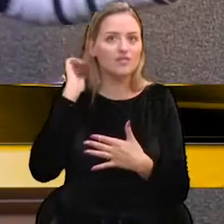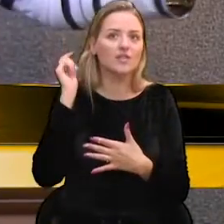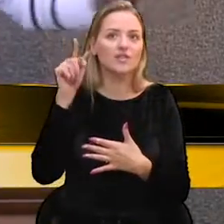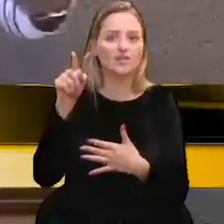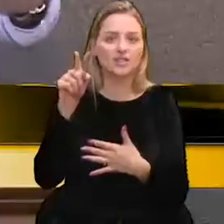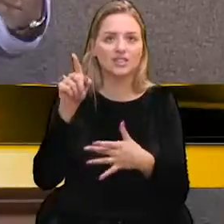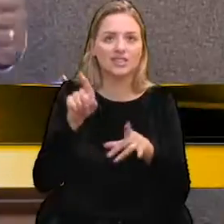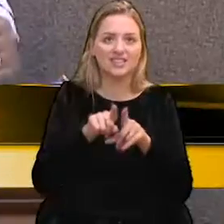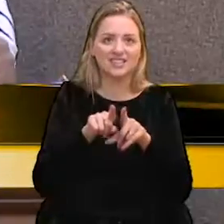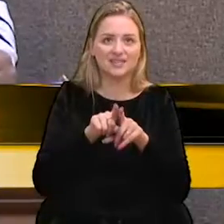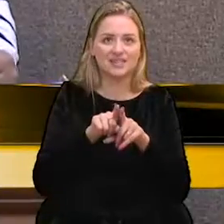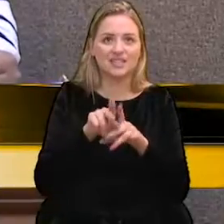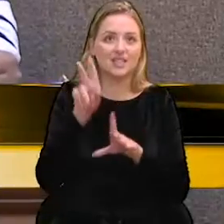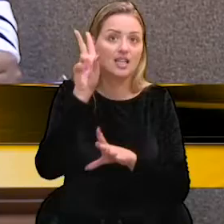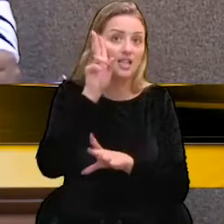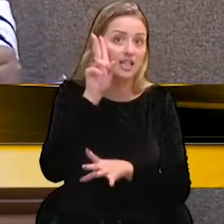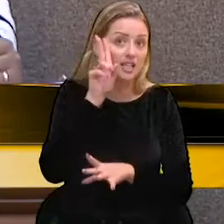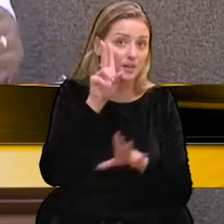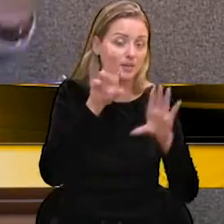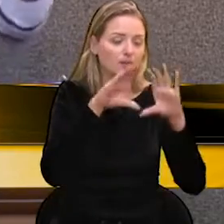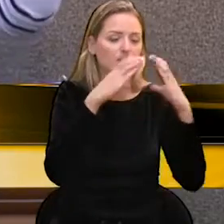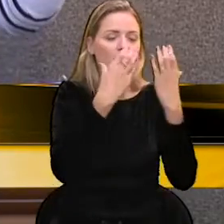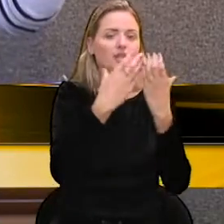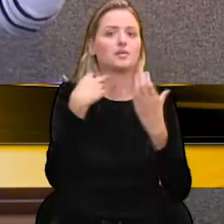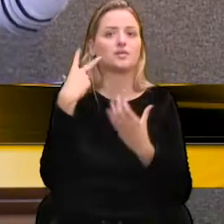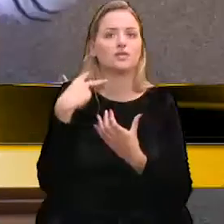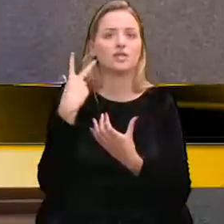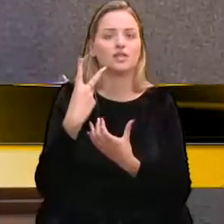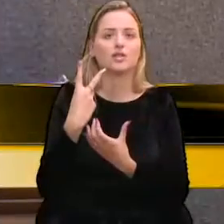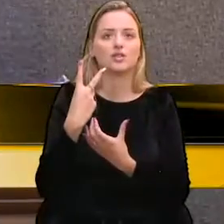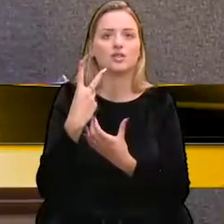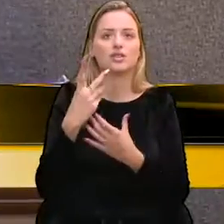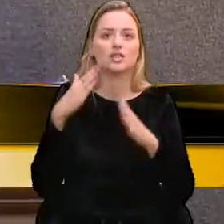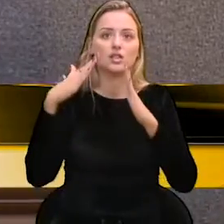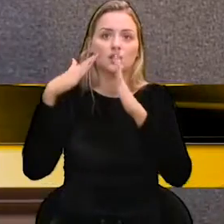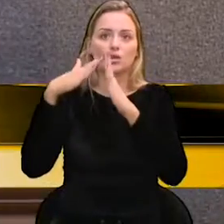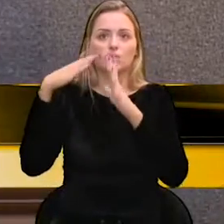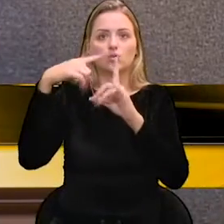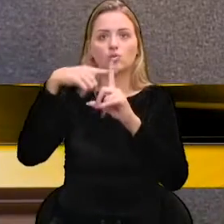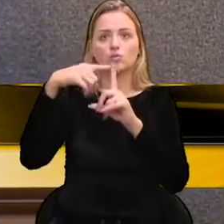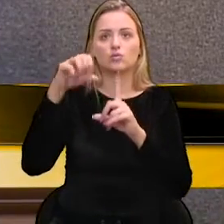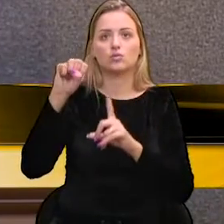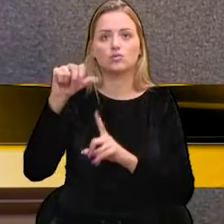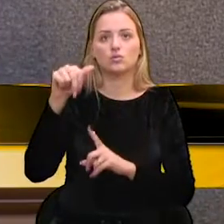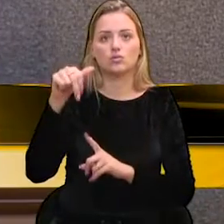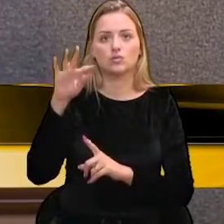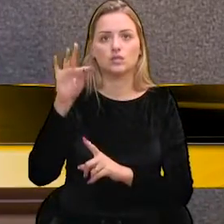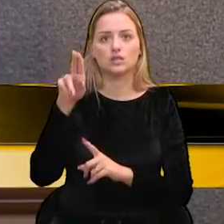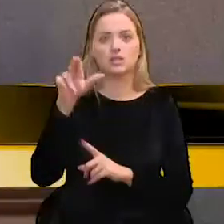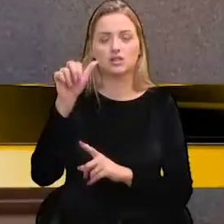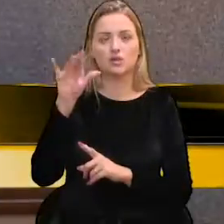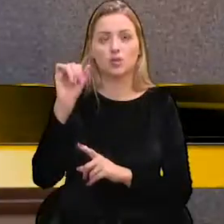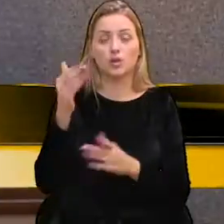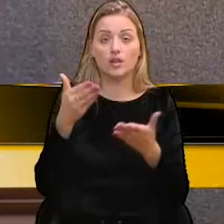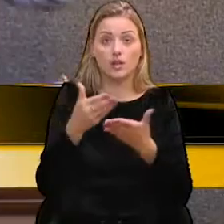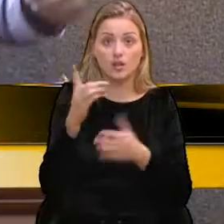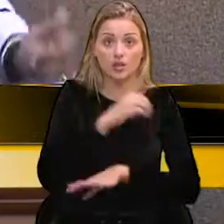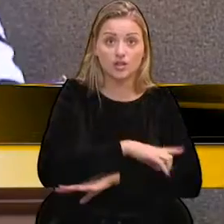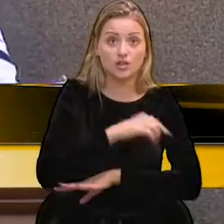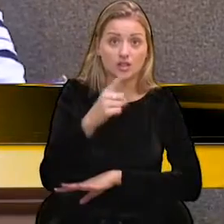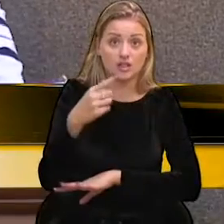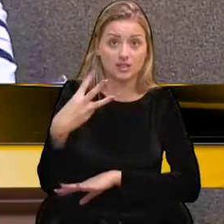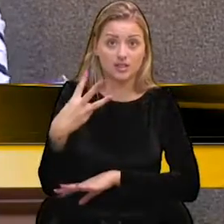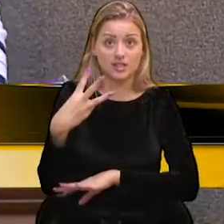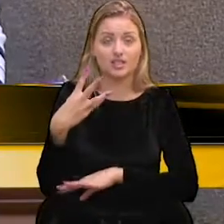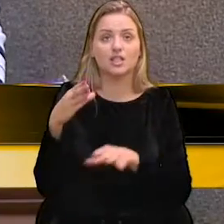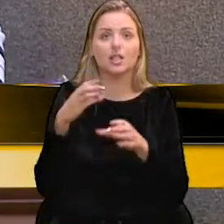forma ou de outra, o senhor lembrou da Câmara de Vereadores e num santuário que agora, próximo sábado, dia 13, estávamos conversando